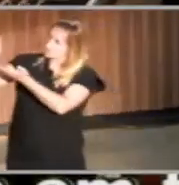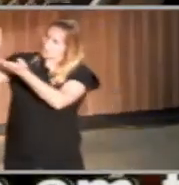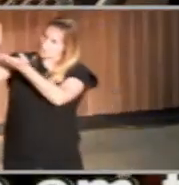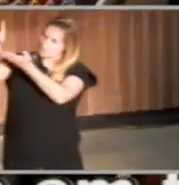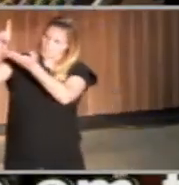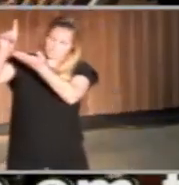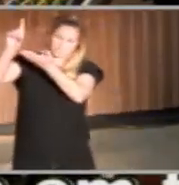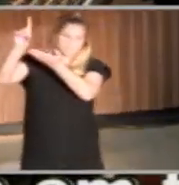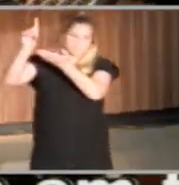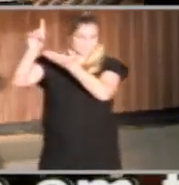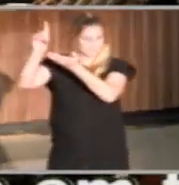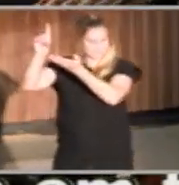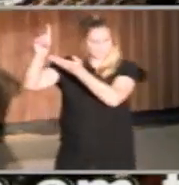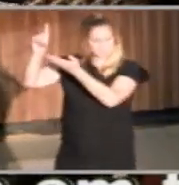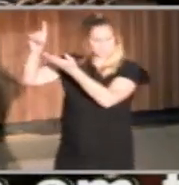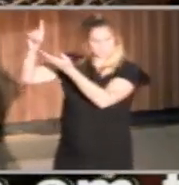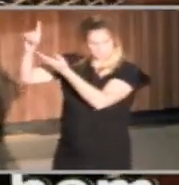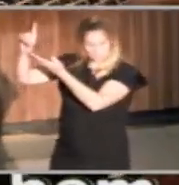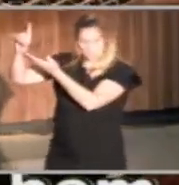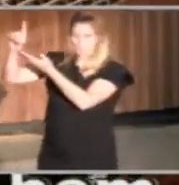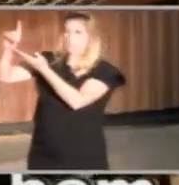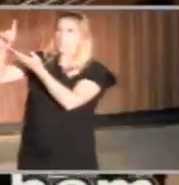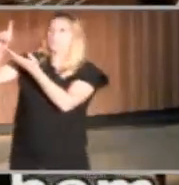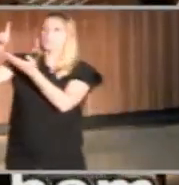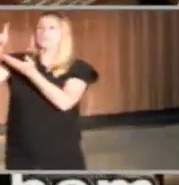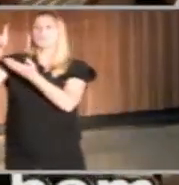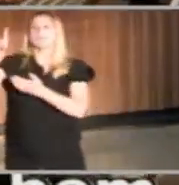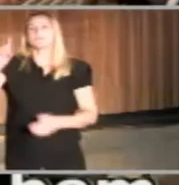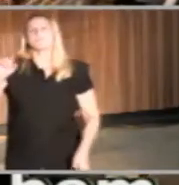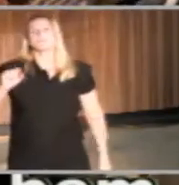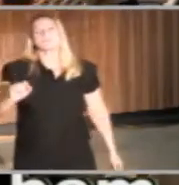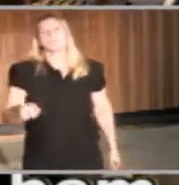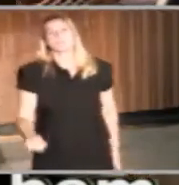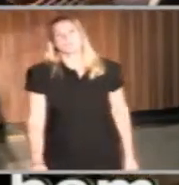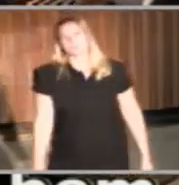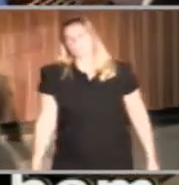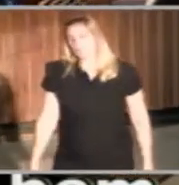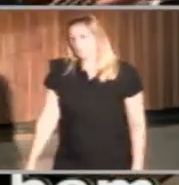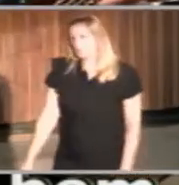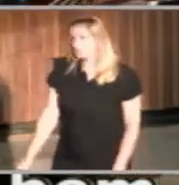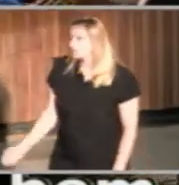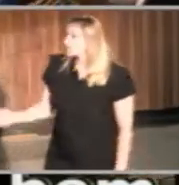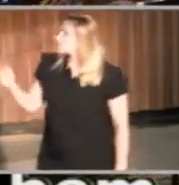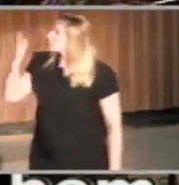segura em Ti. Não há melhor lugar para estar, Deus.